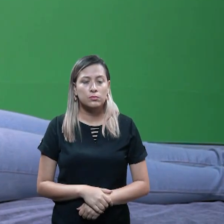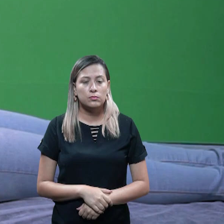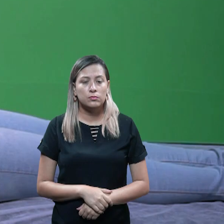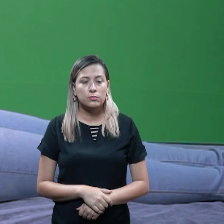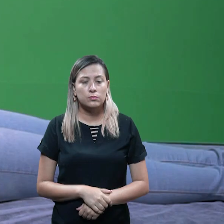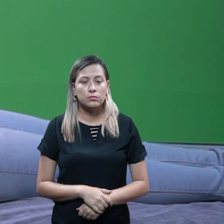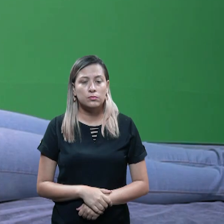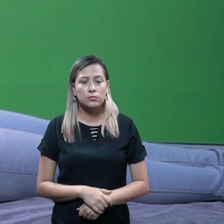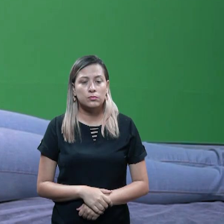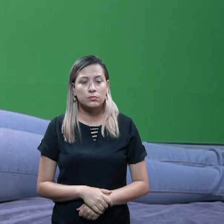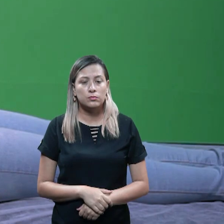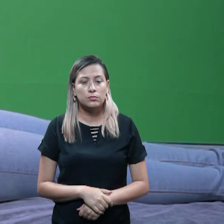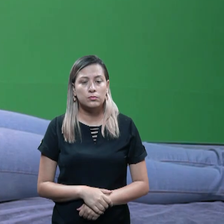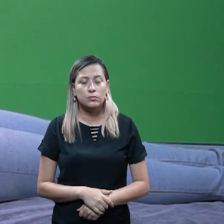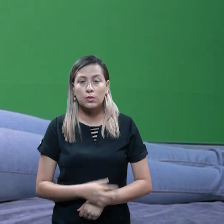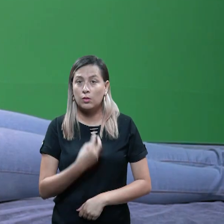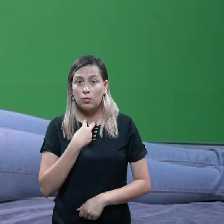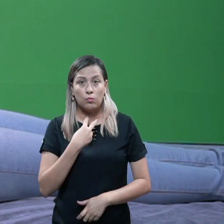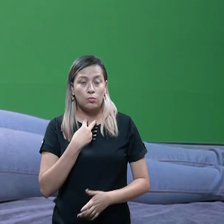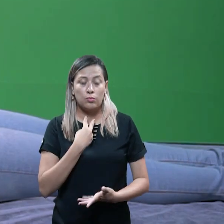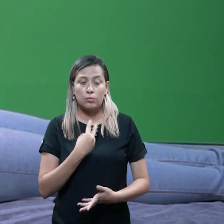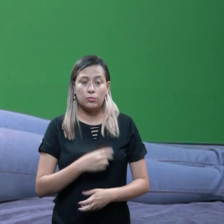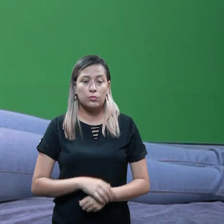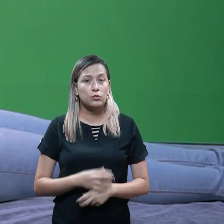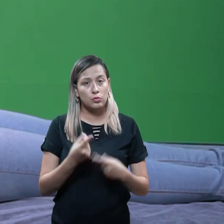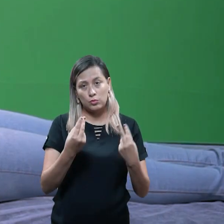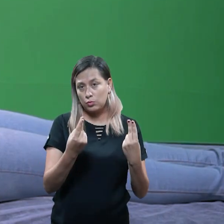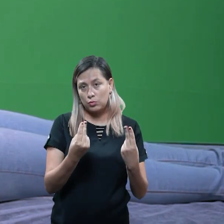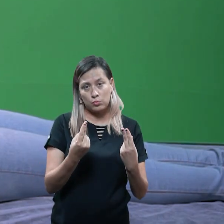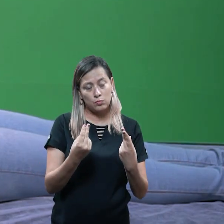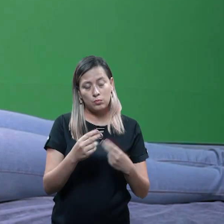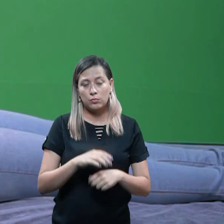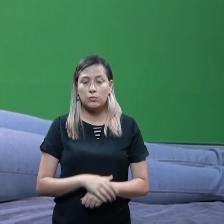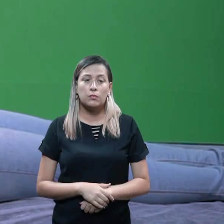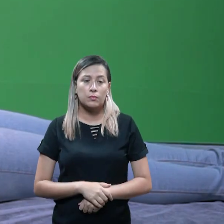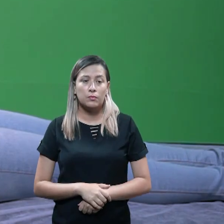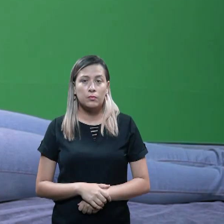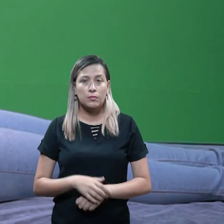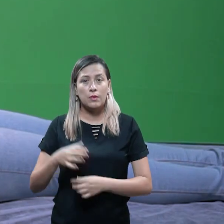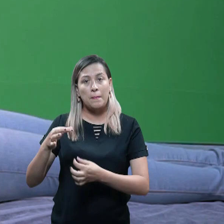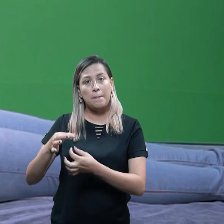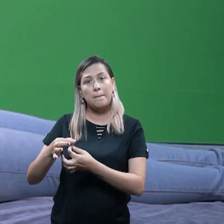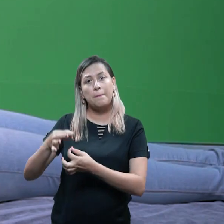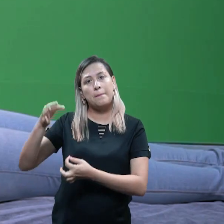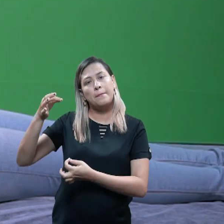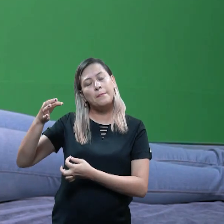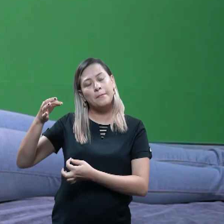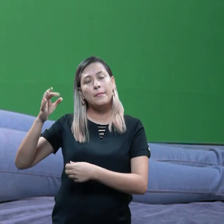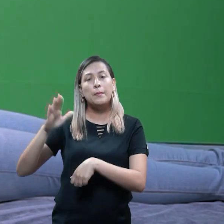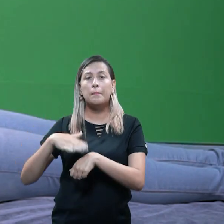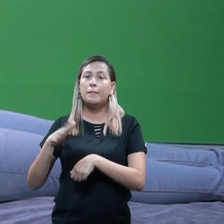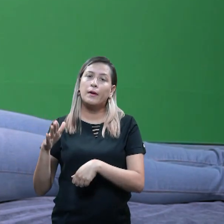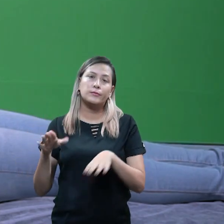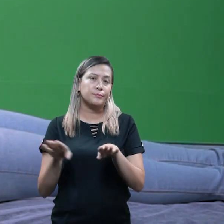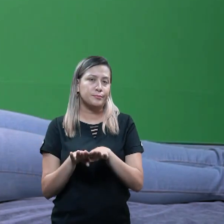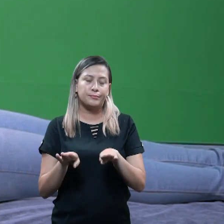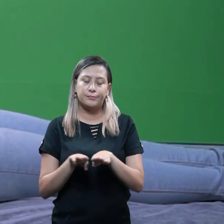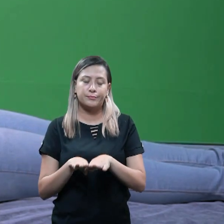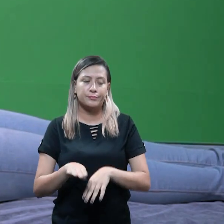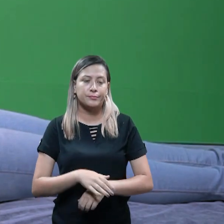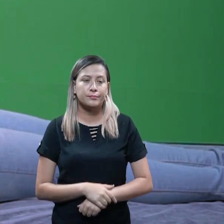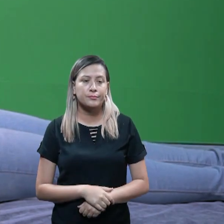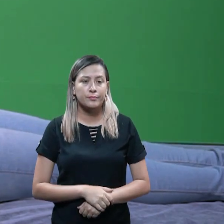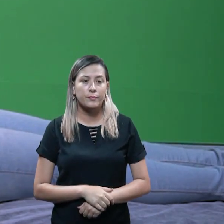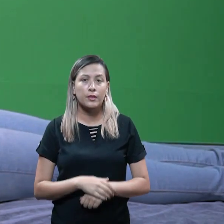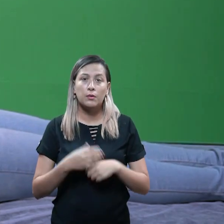ponto alto, ele não pode ser nem igual e nem maior que o ponto inicial, mais largo. Então,